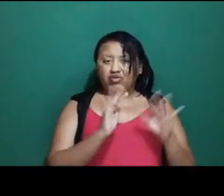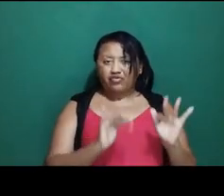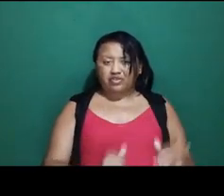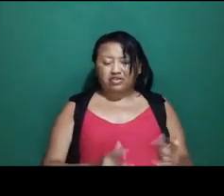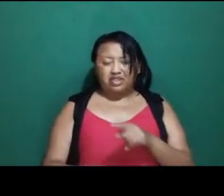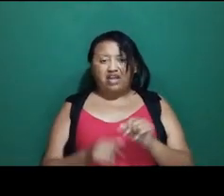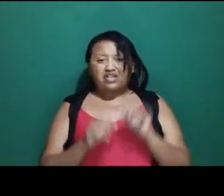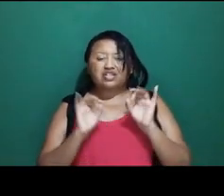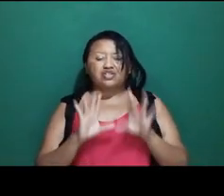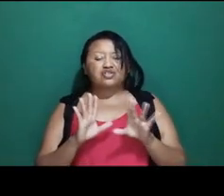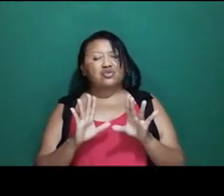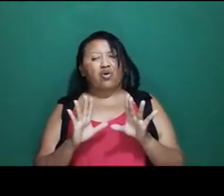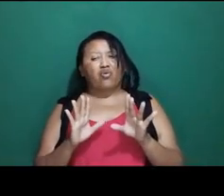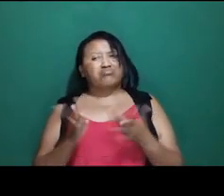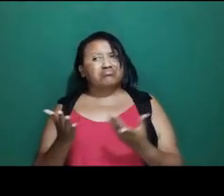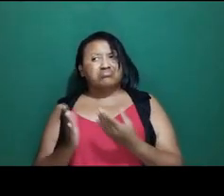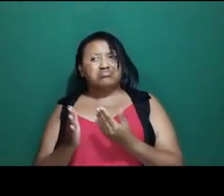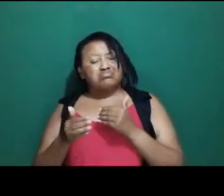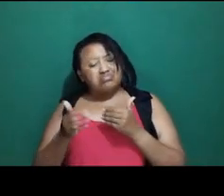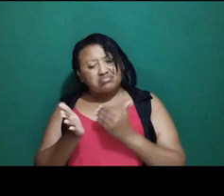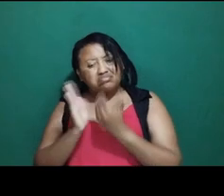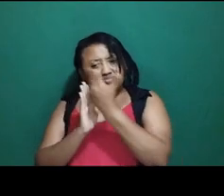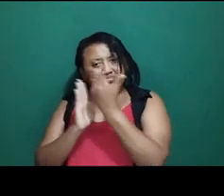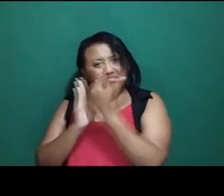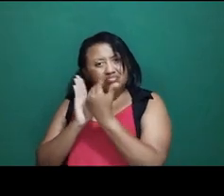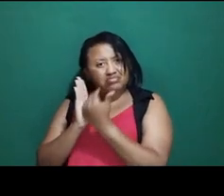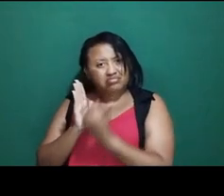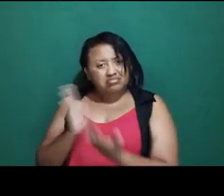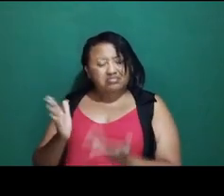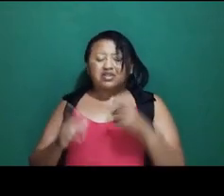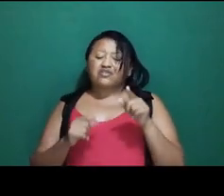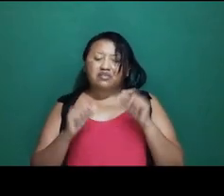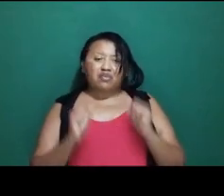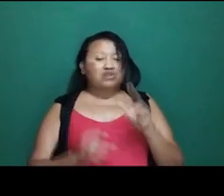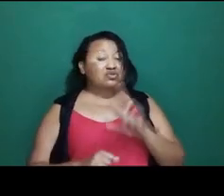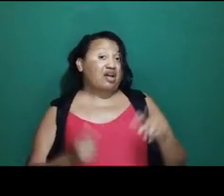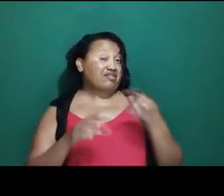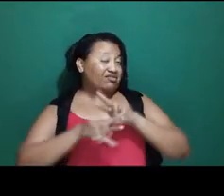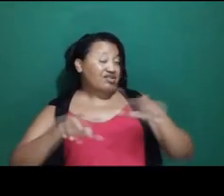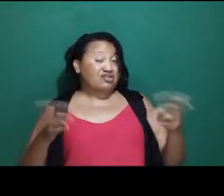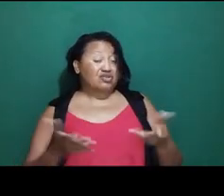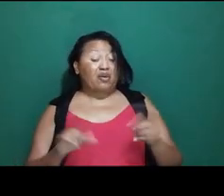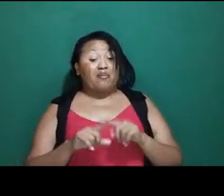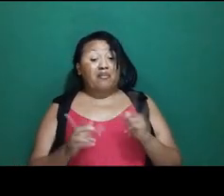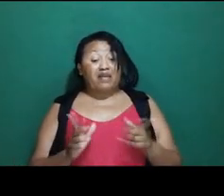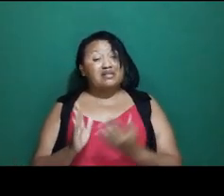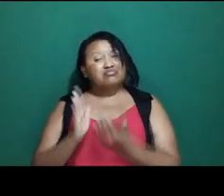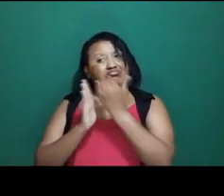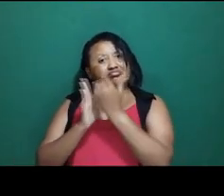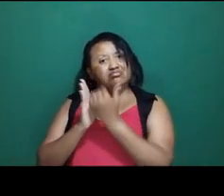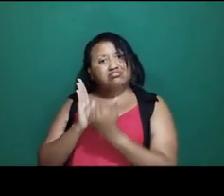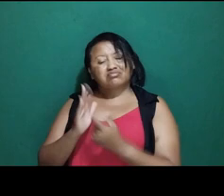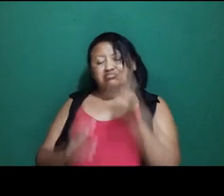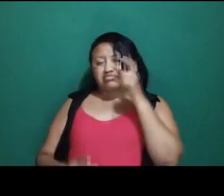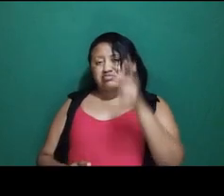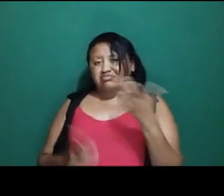apenas o roteiro né apenas um roteiro a ser seguido pode vocês podem ter utilizado vários outros Mas o modelo interessante seria né